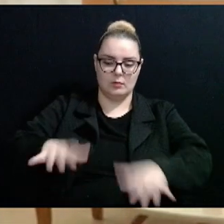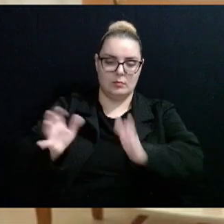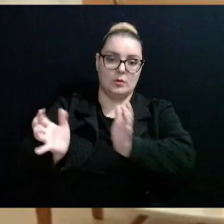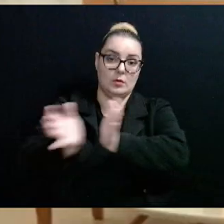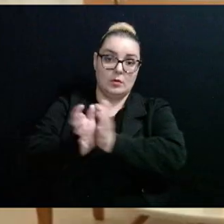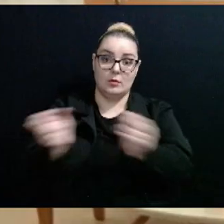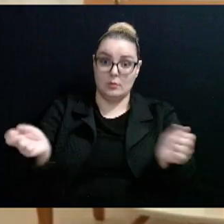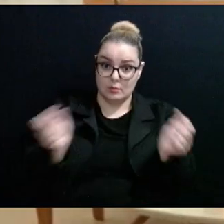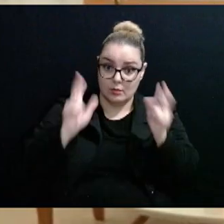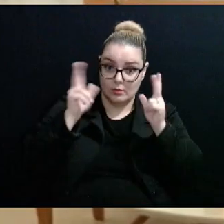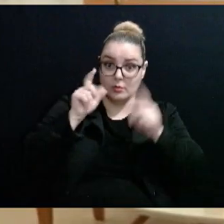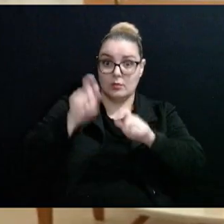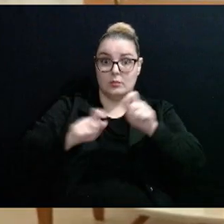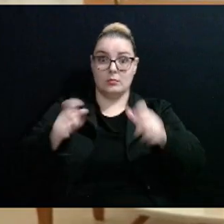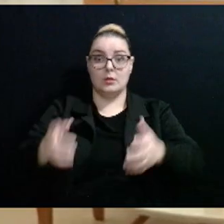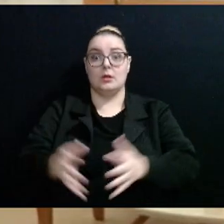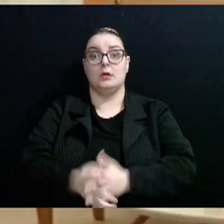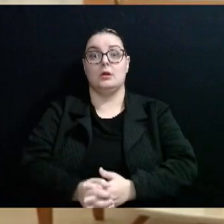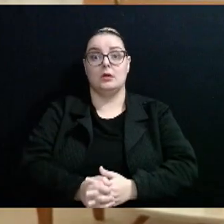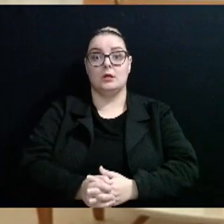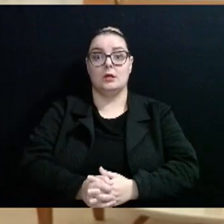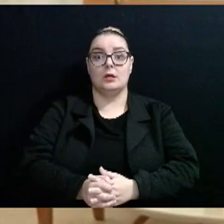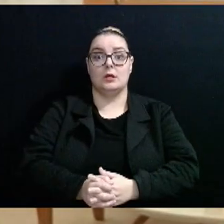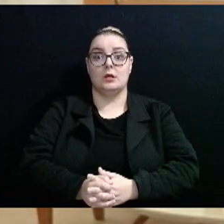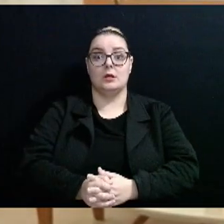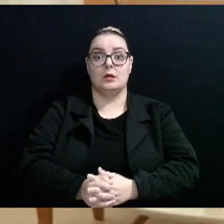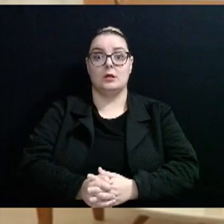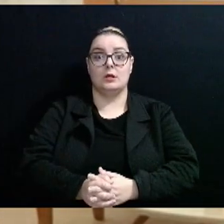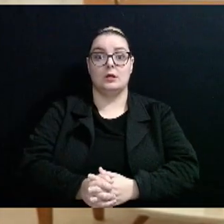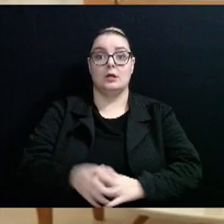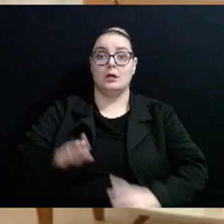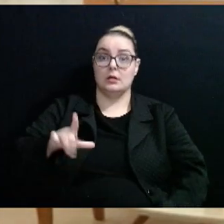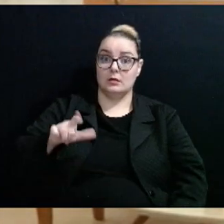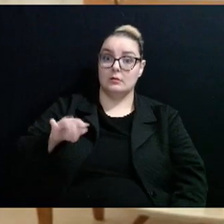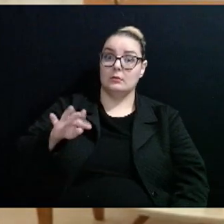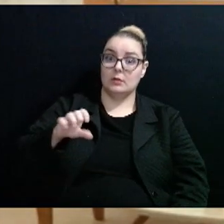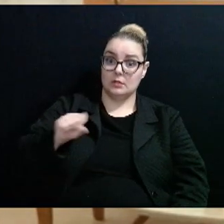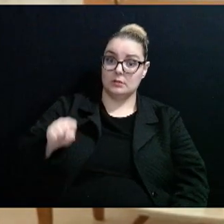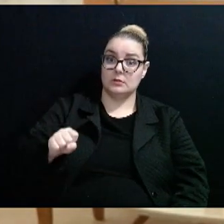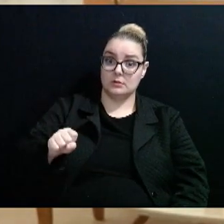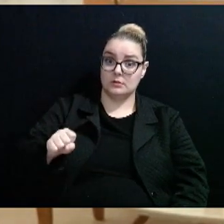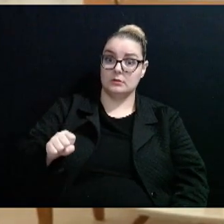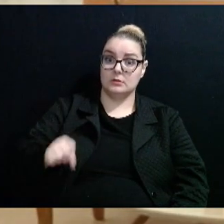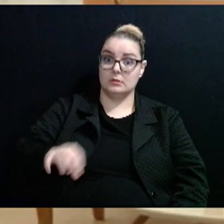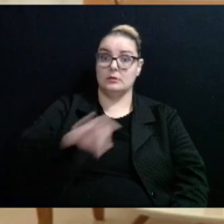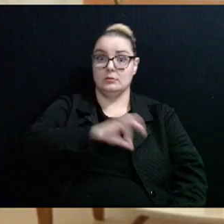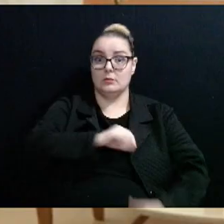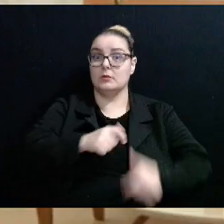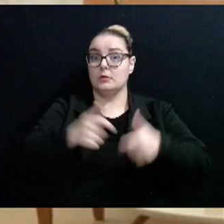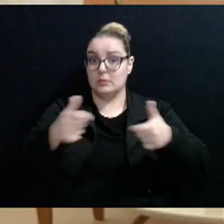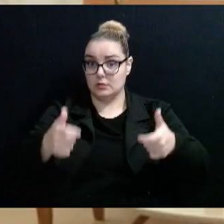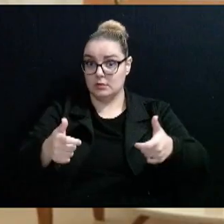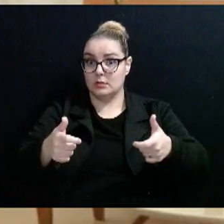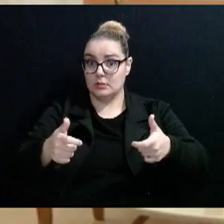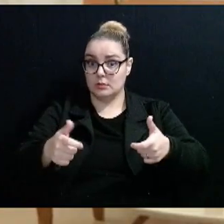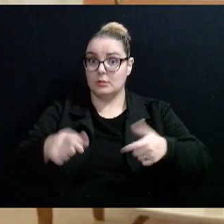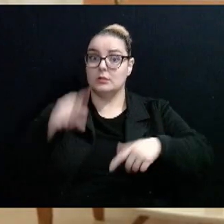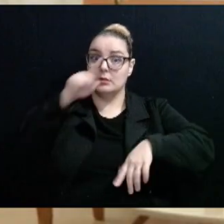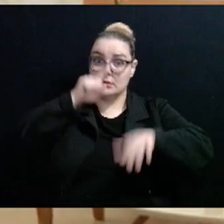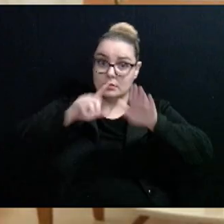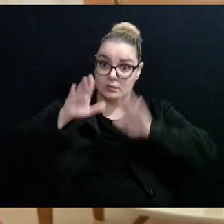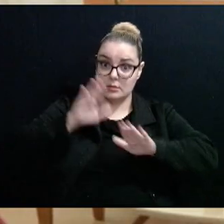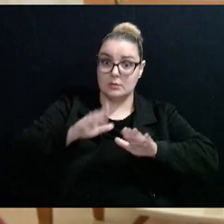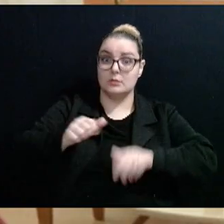pessoal, as blitz policiais vão ser intensificadas. Então, toma cuidado. Se você